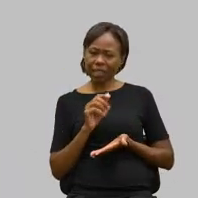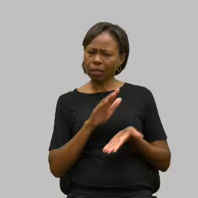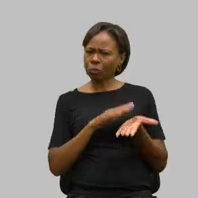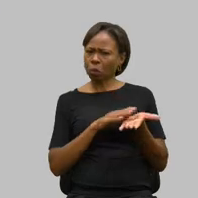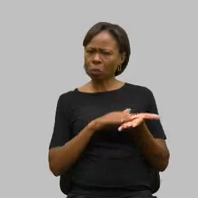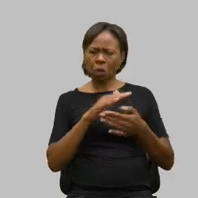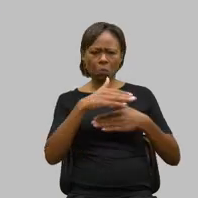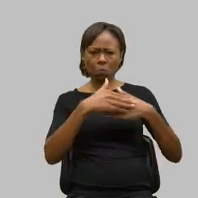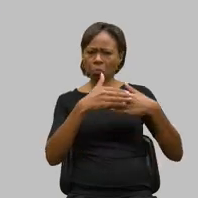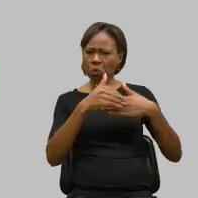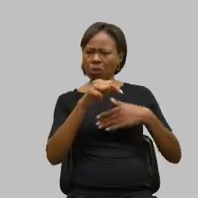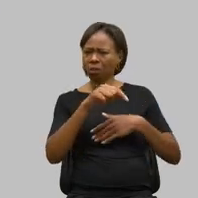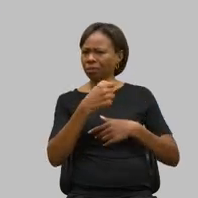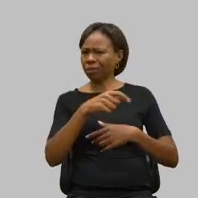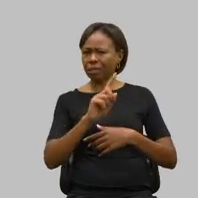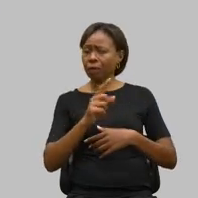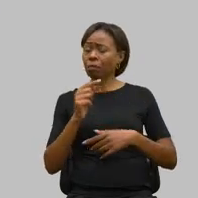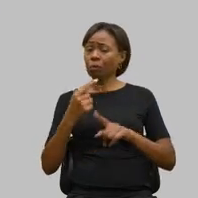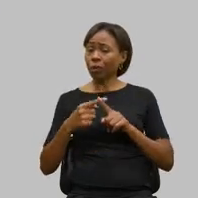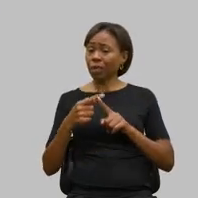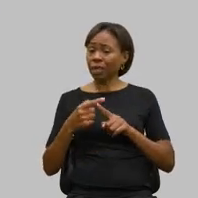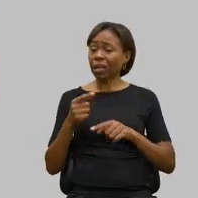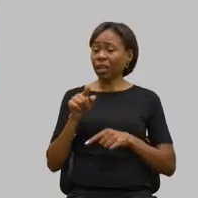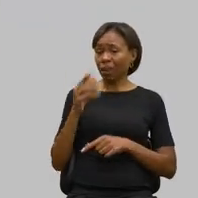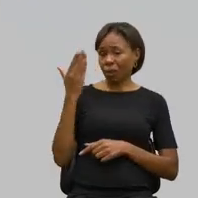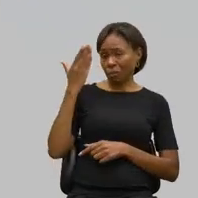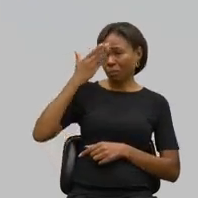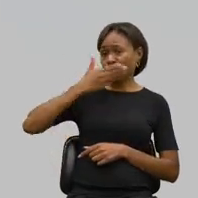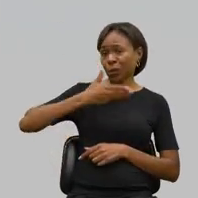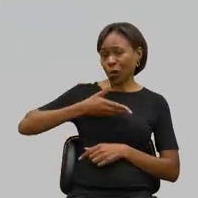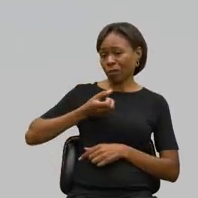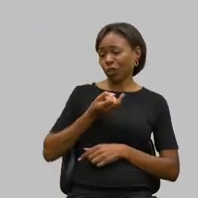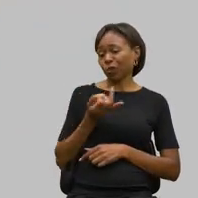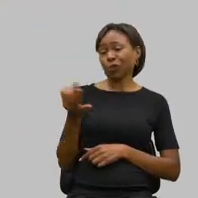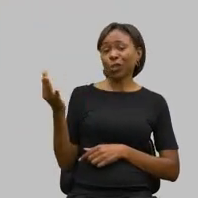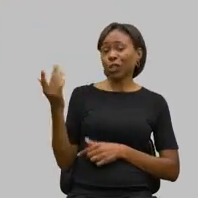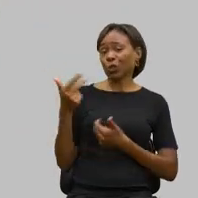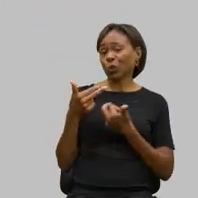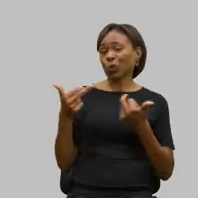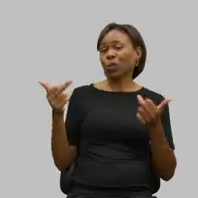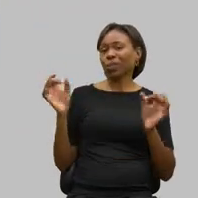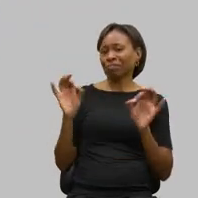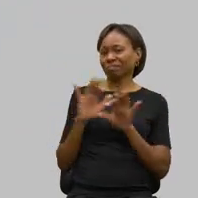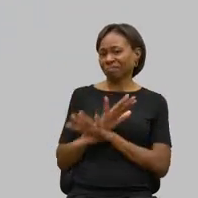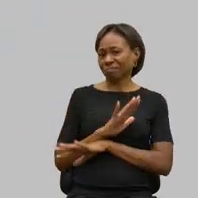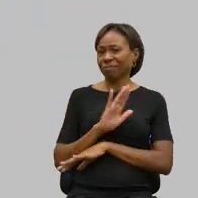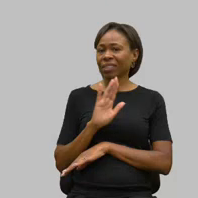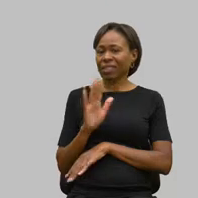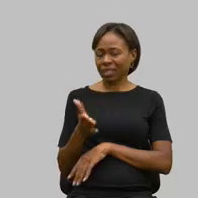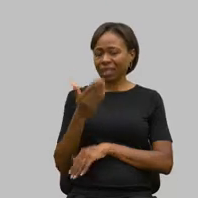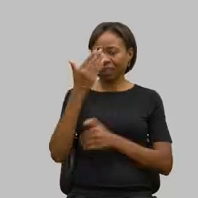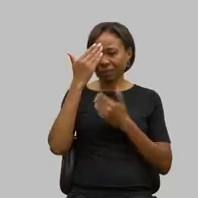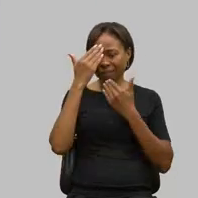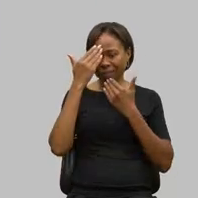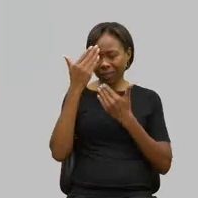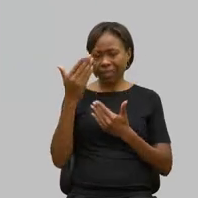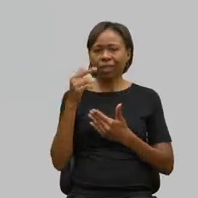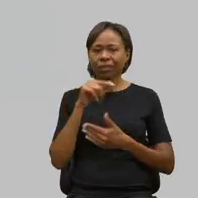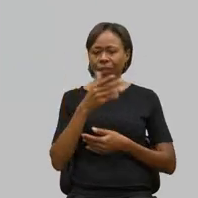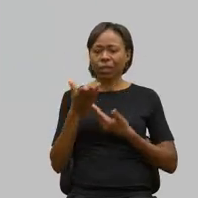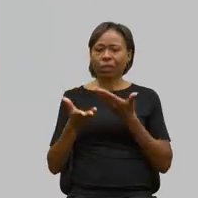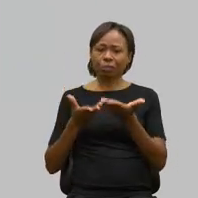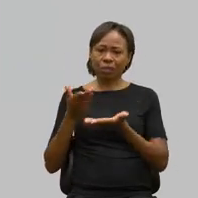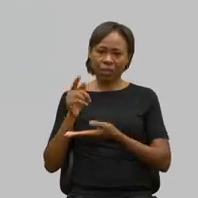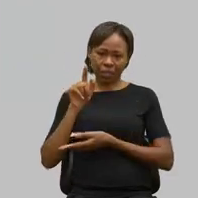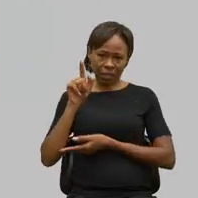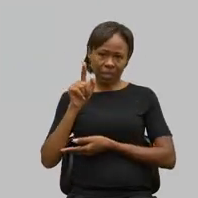porque os números falam por si. Então, agradecer mais uma vez a sensibilidade com a região, com a macro noroeste de saúde. Vou ser